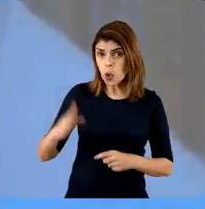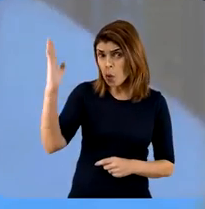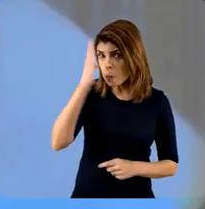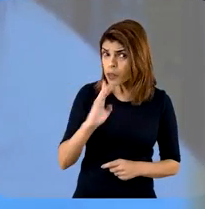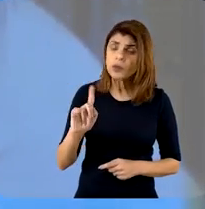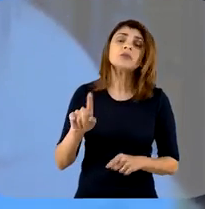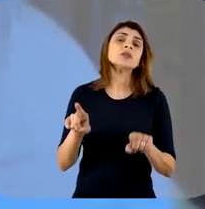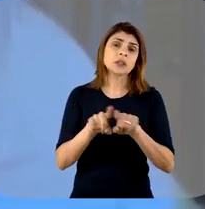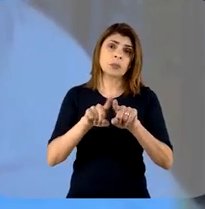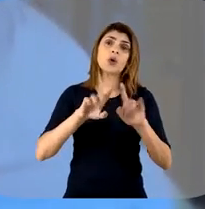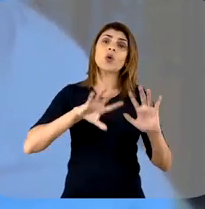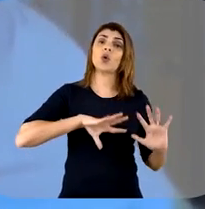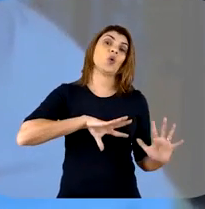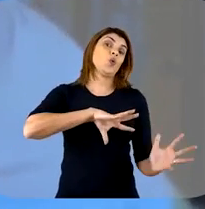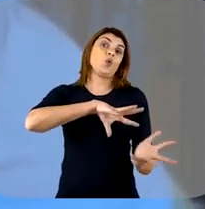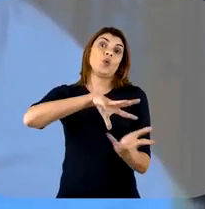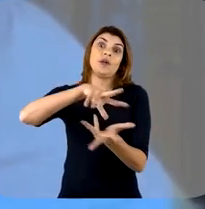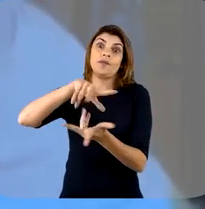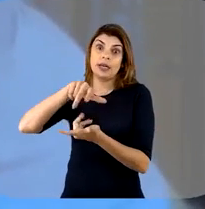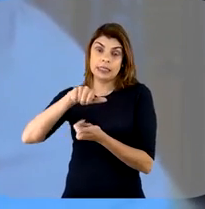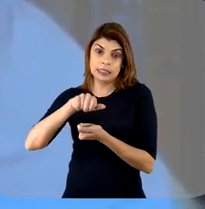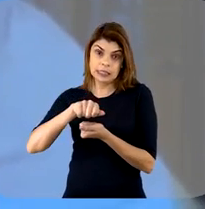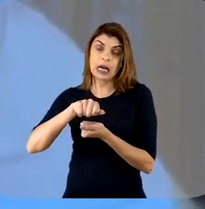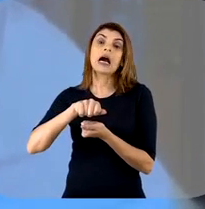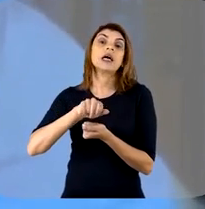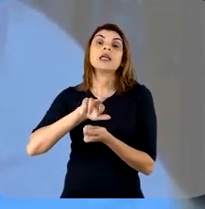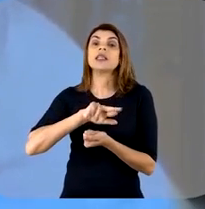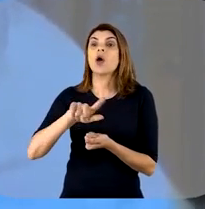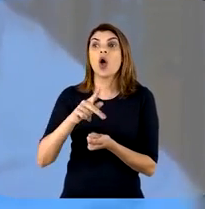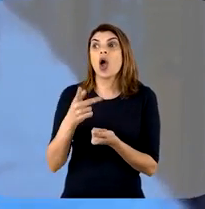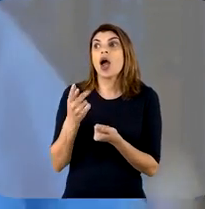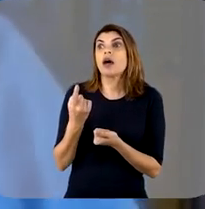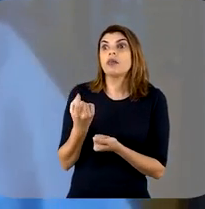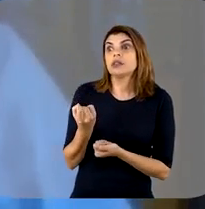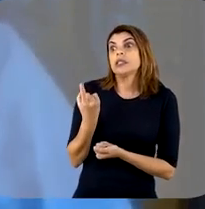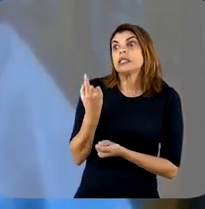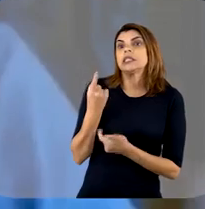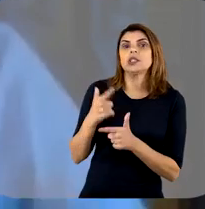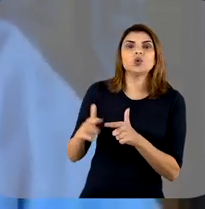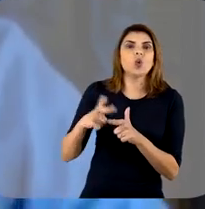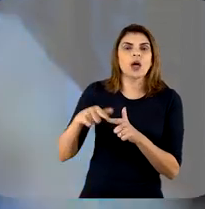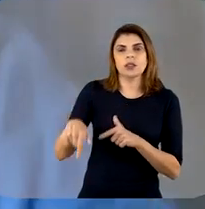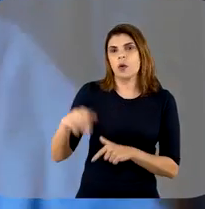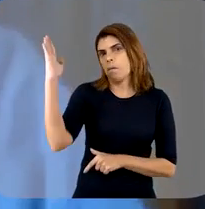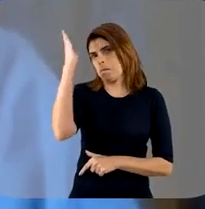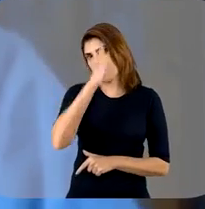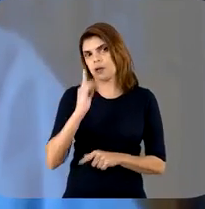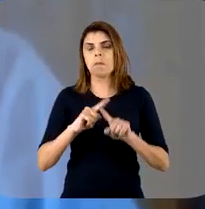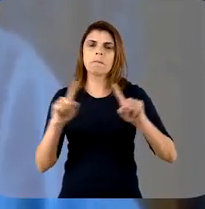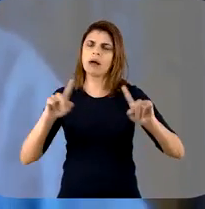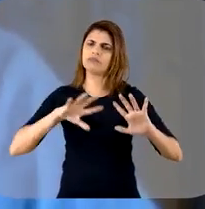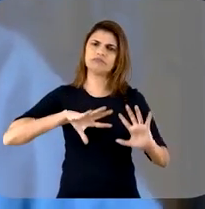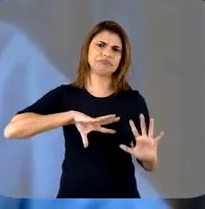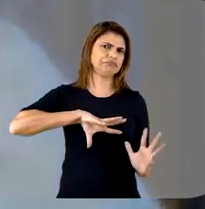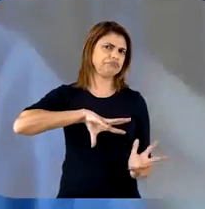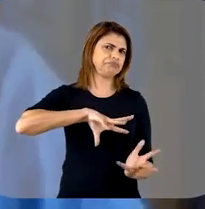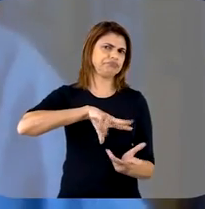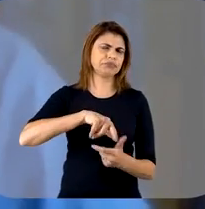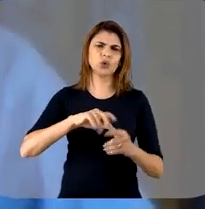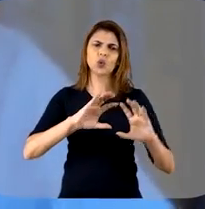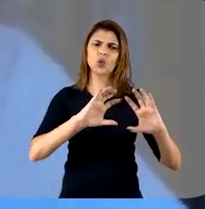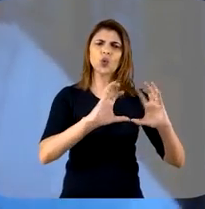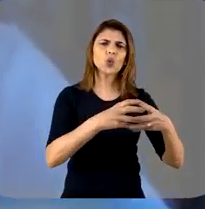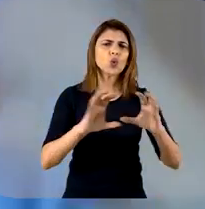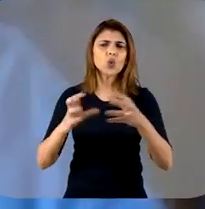dimensões, né, universais, né, não é uma coisa só brasileira, é uma coisa universal, né, os grupos